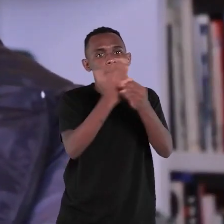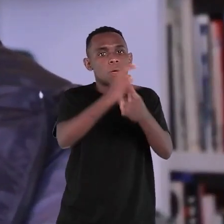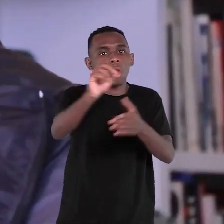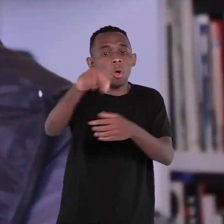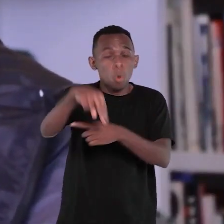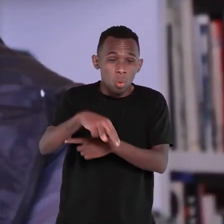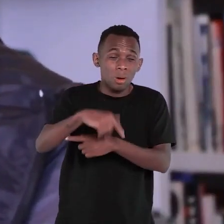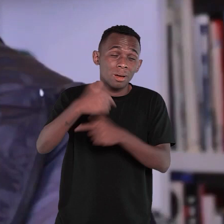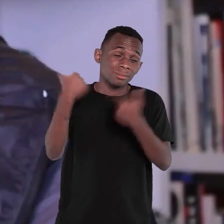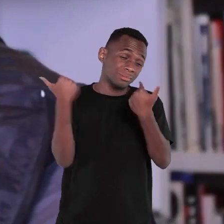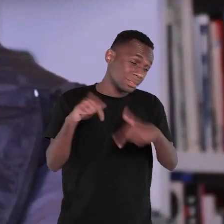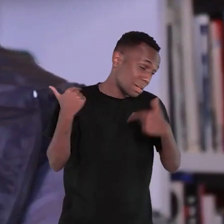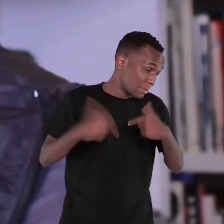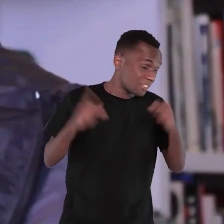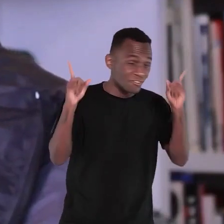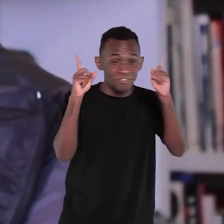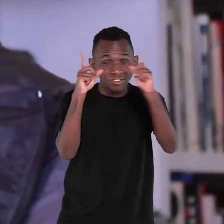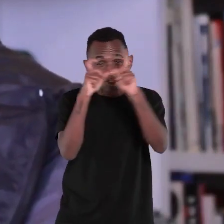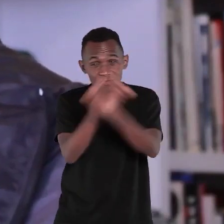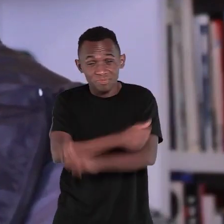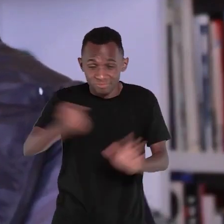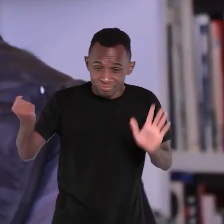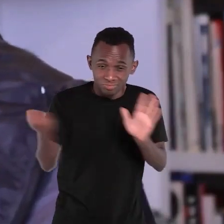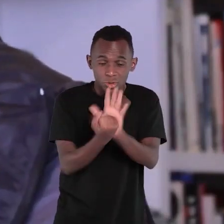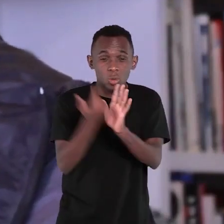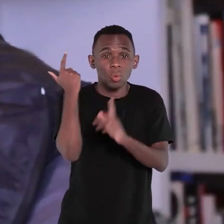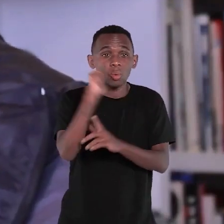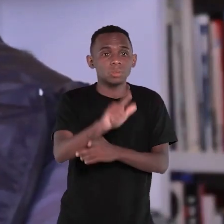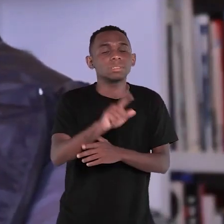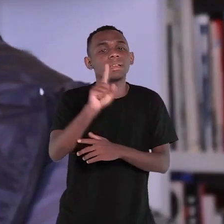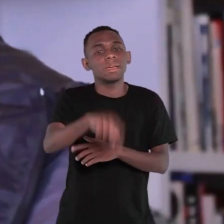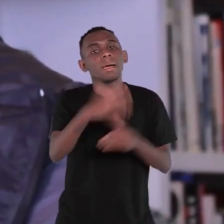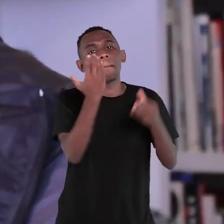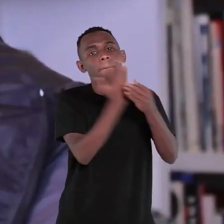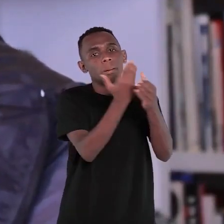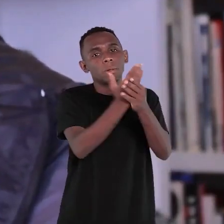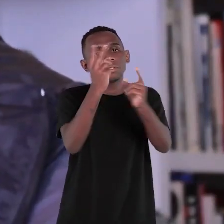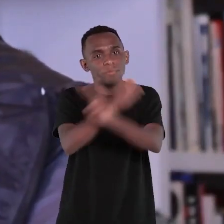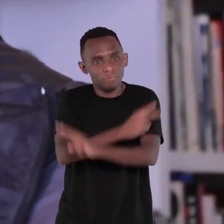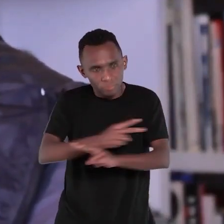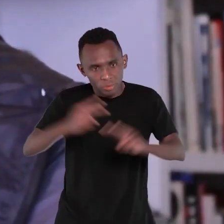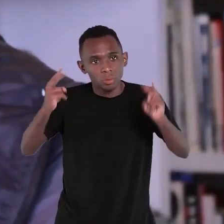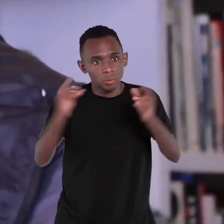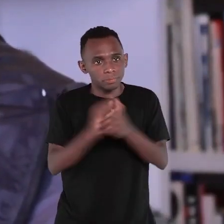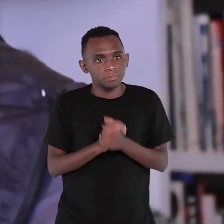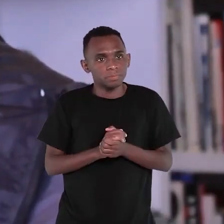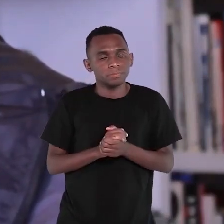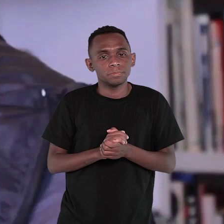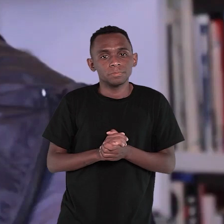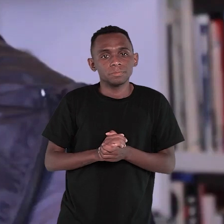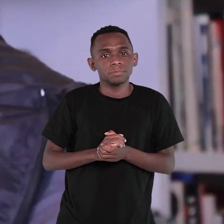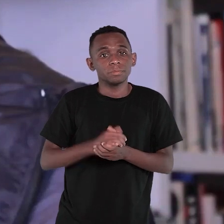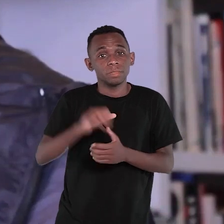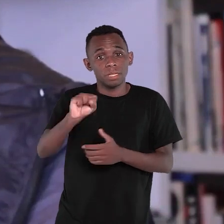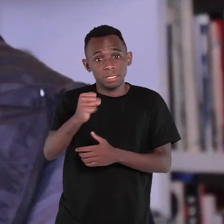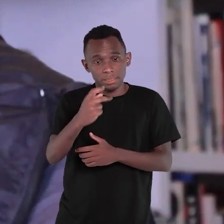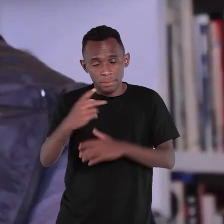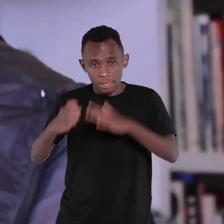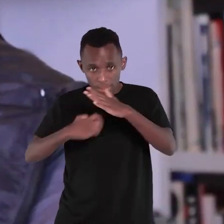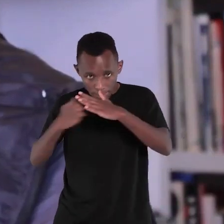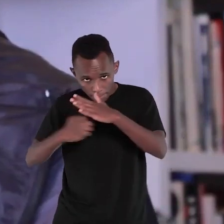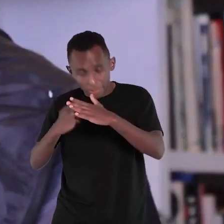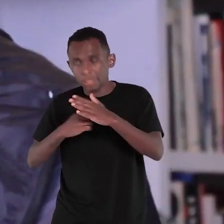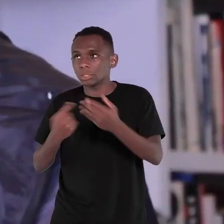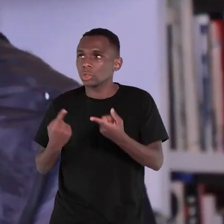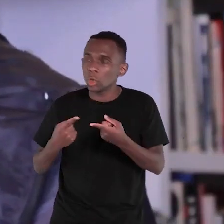um trabalho danado para consolidar. É a Biblioteca Digital, lançada pela SP Leitura